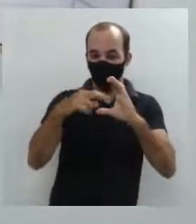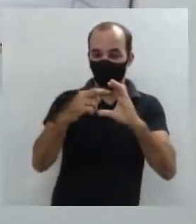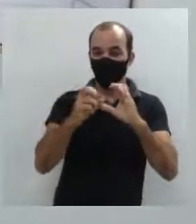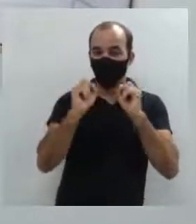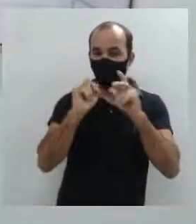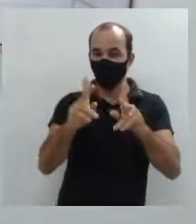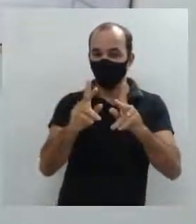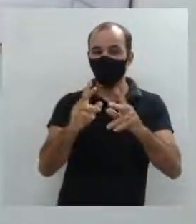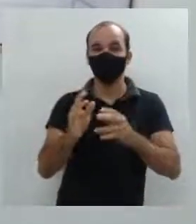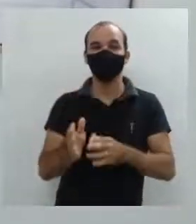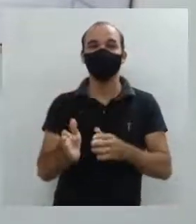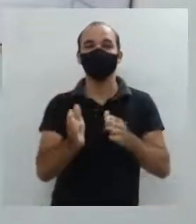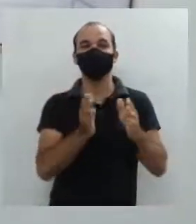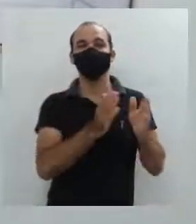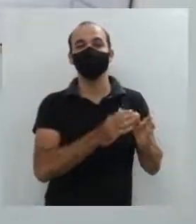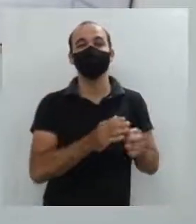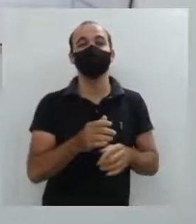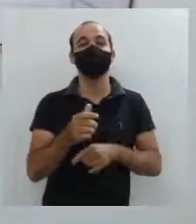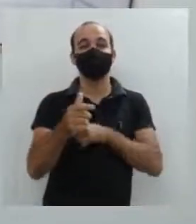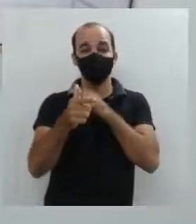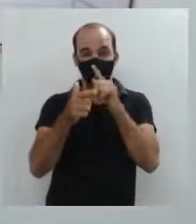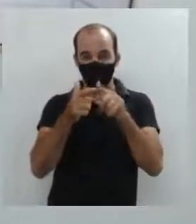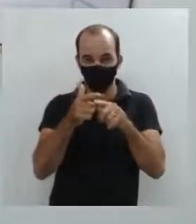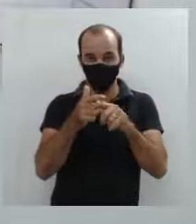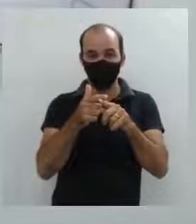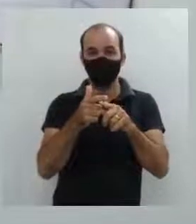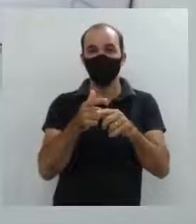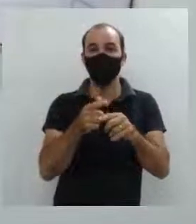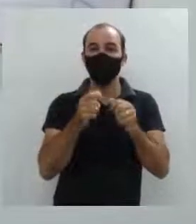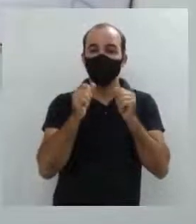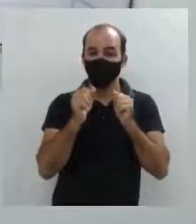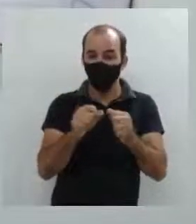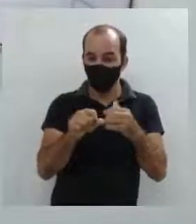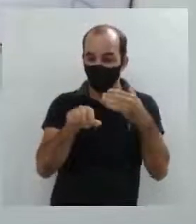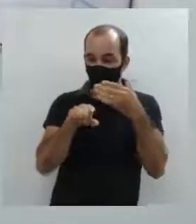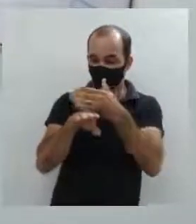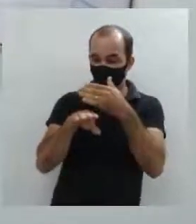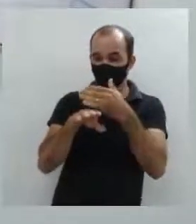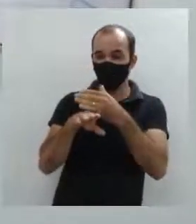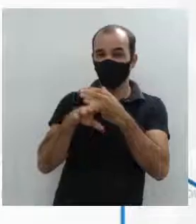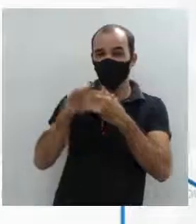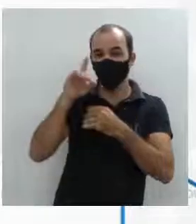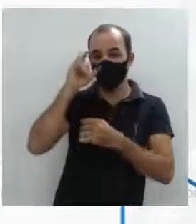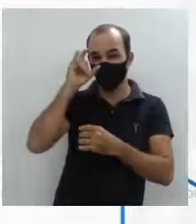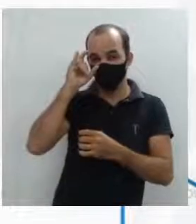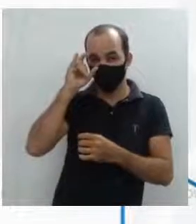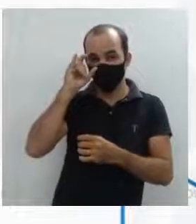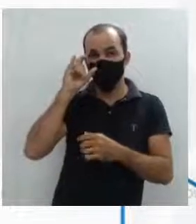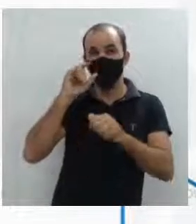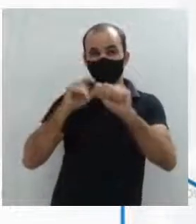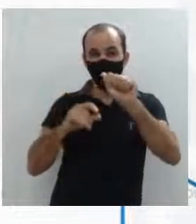especial, ok? Segundo, sigam o professor Marconi Lopes, vá lá no